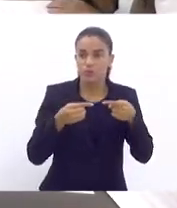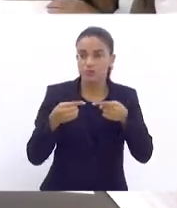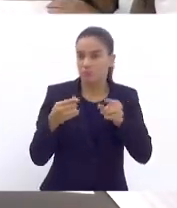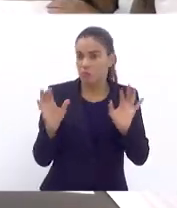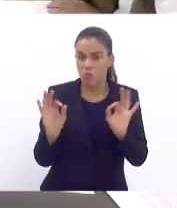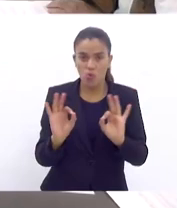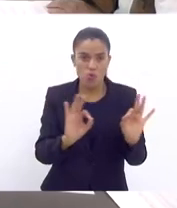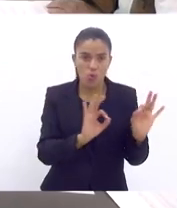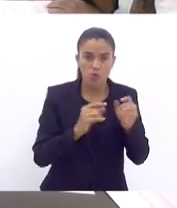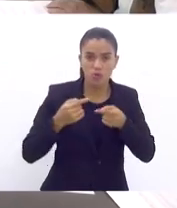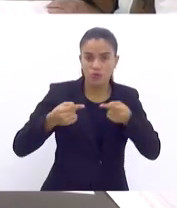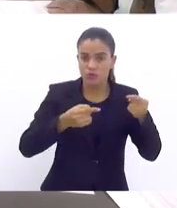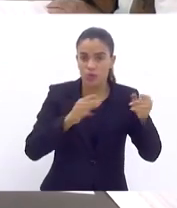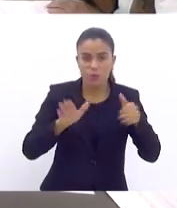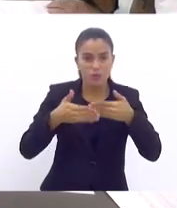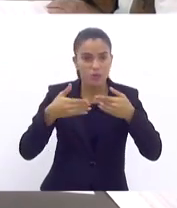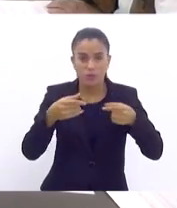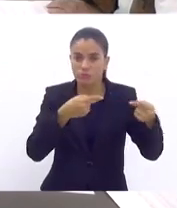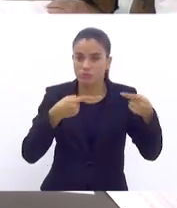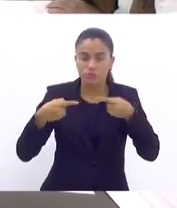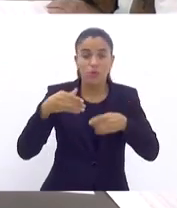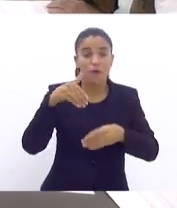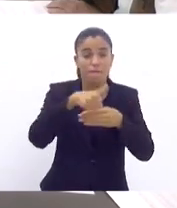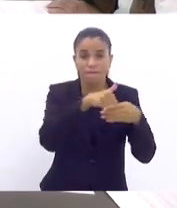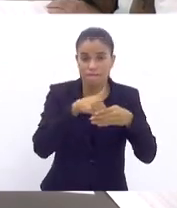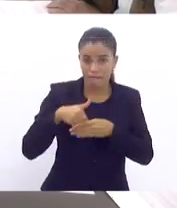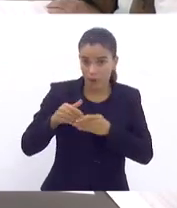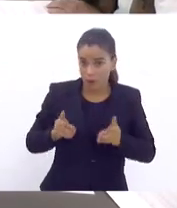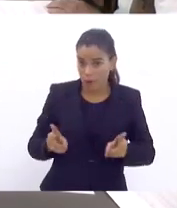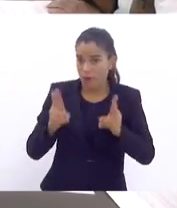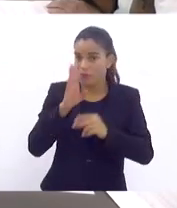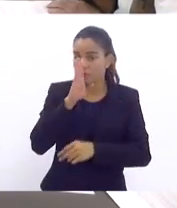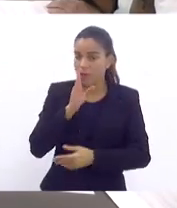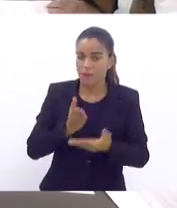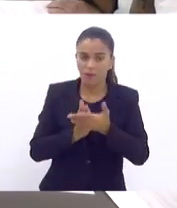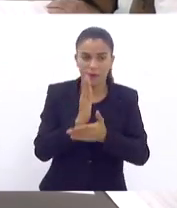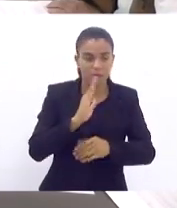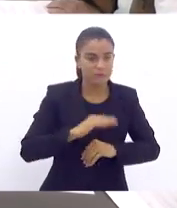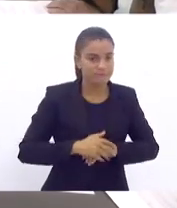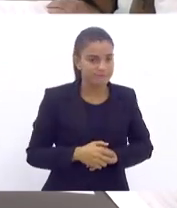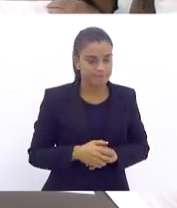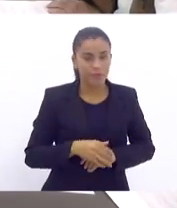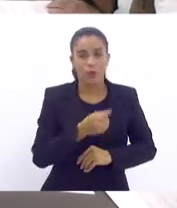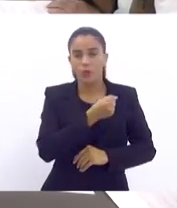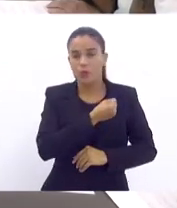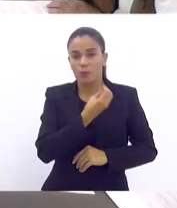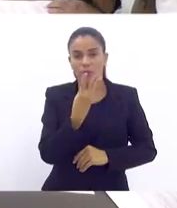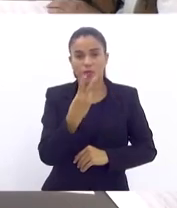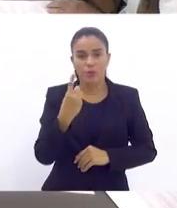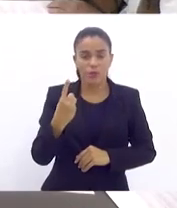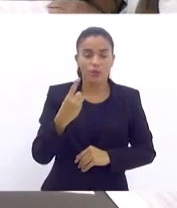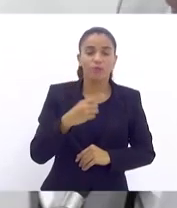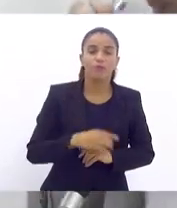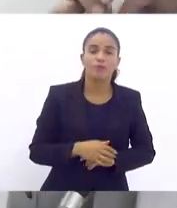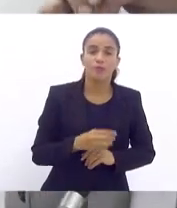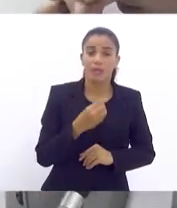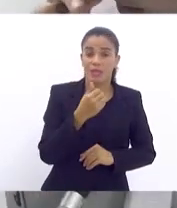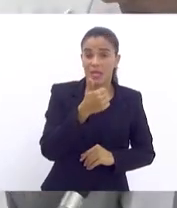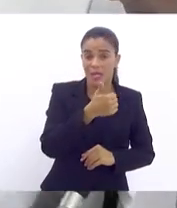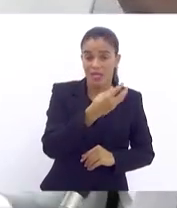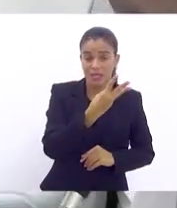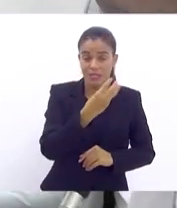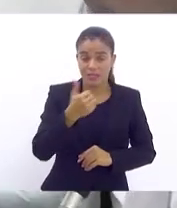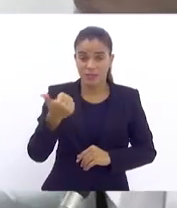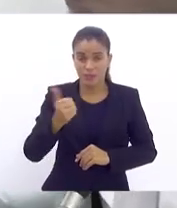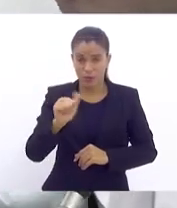não haver o que Queira discutir encerrado a discussão em votação senhores que a própria irmã você como estão aprovado 31 da pauta PL 211 de 23 de autoria Deputado